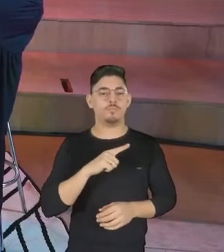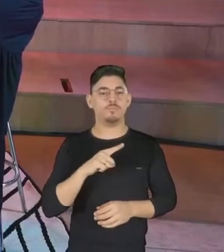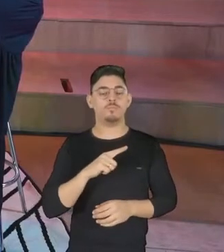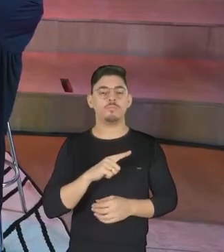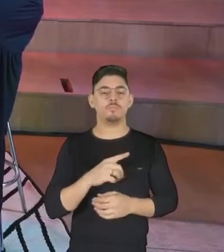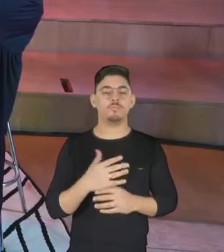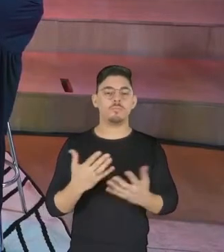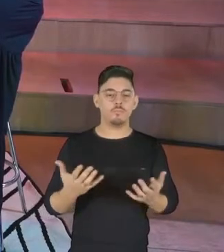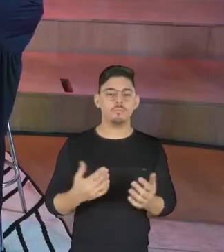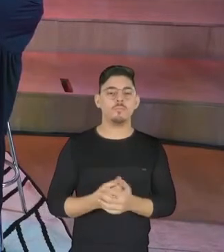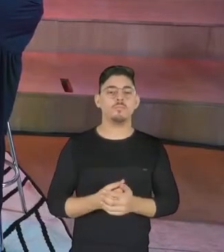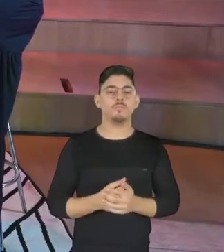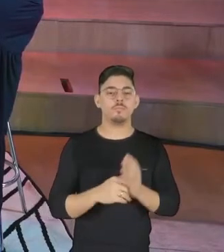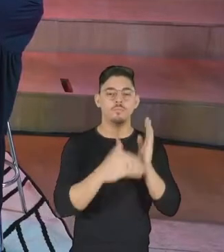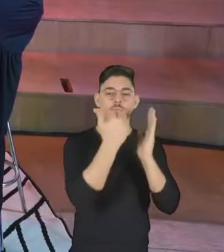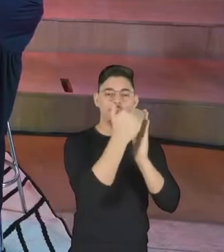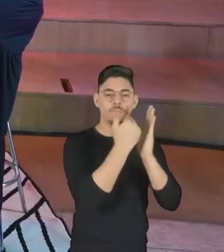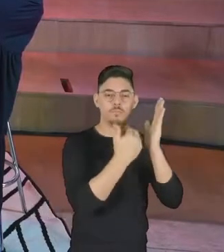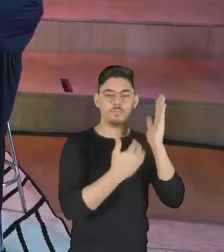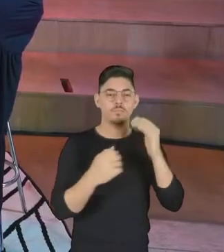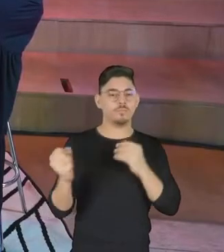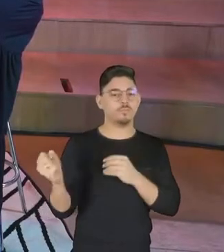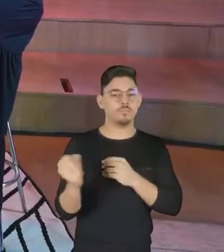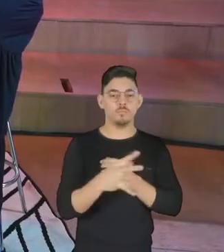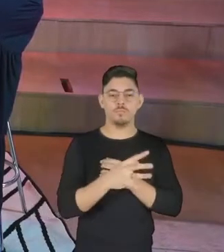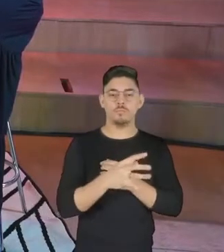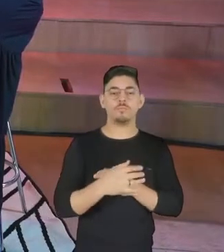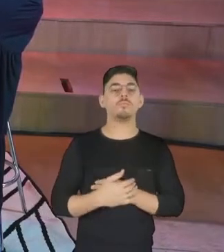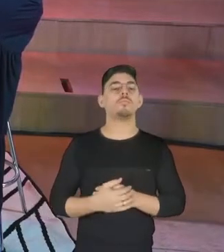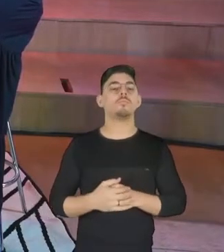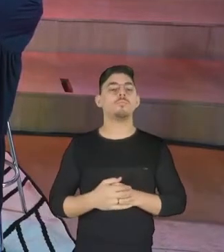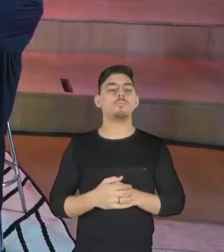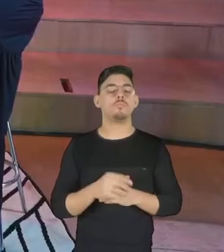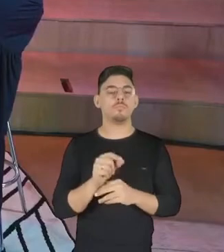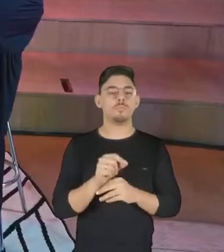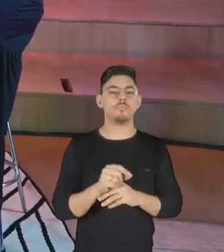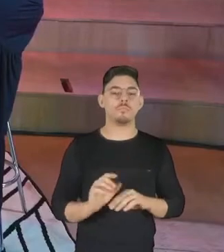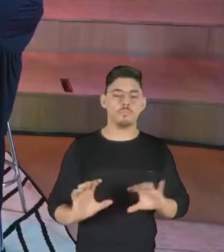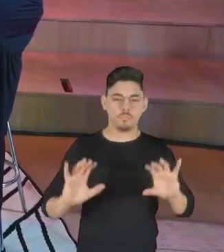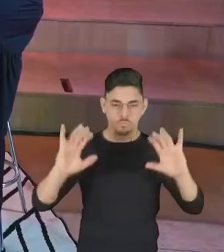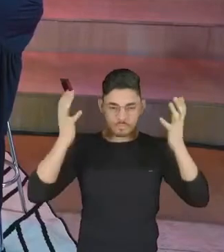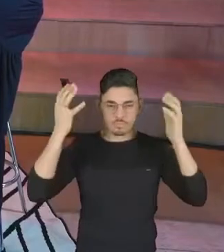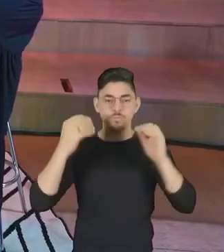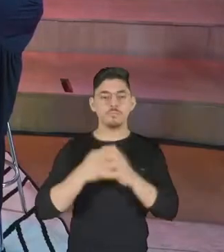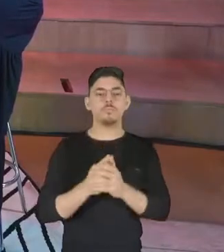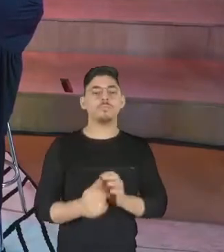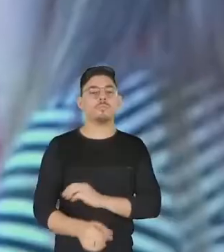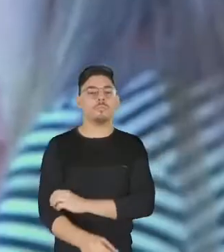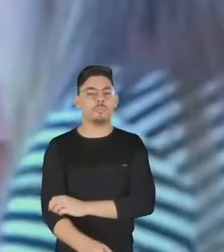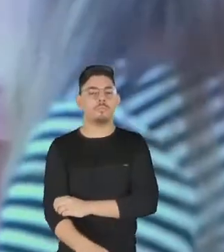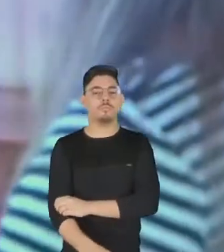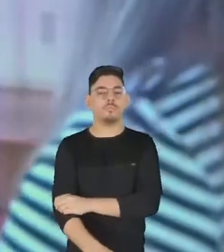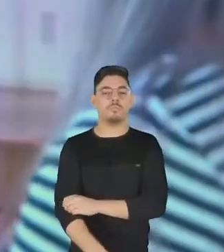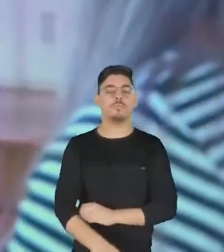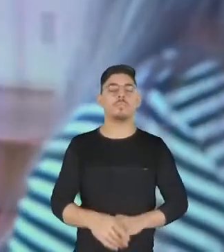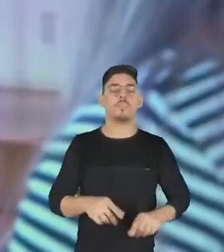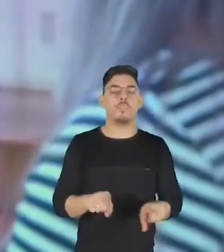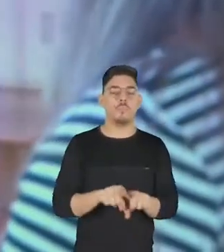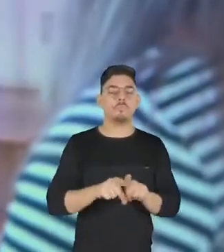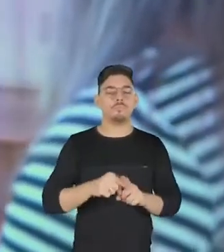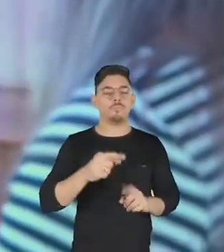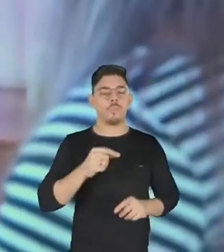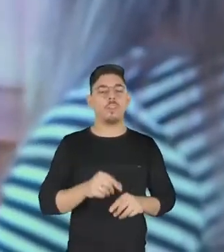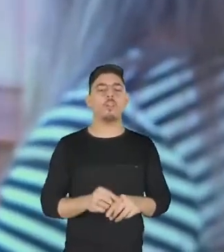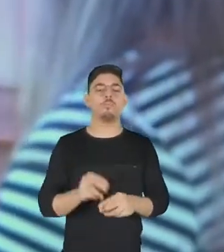assim, os projetos de novos eventos, ainda envolvendo, né, o mundo virtual.